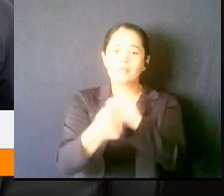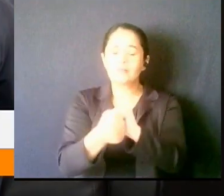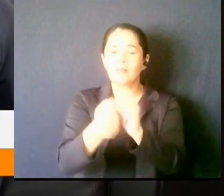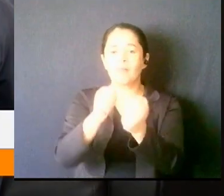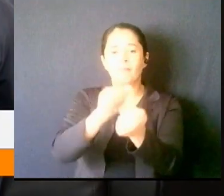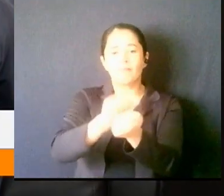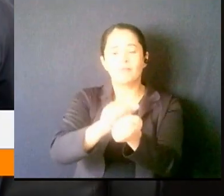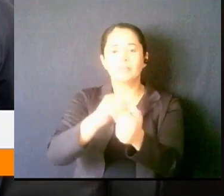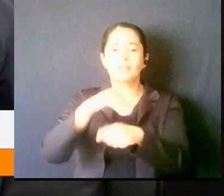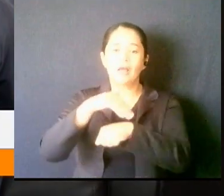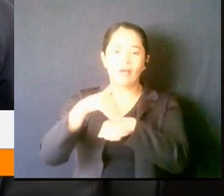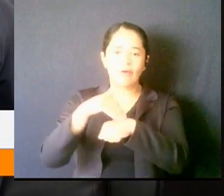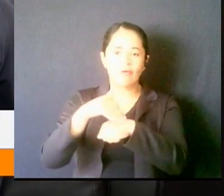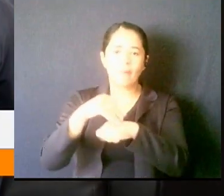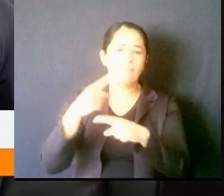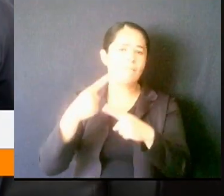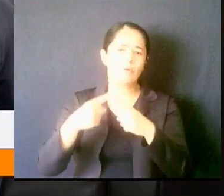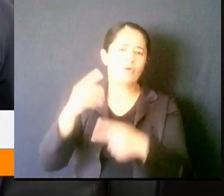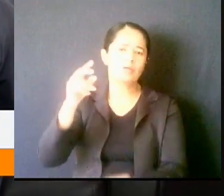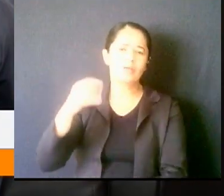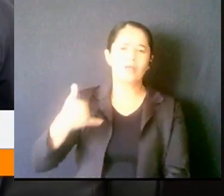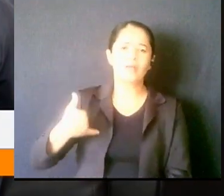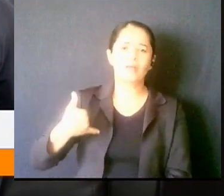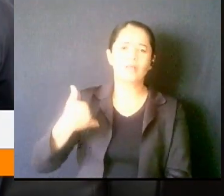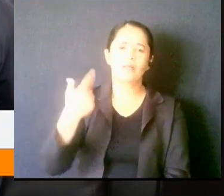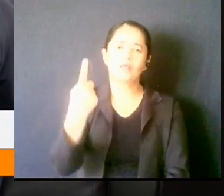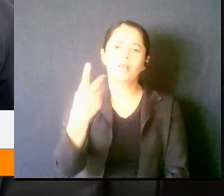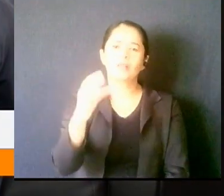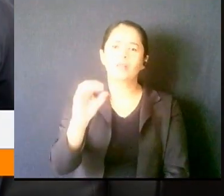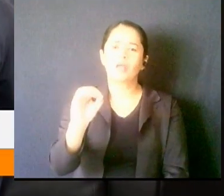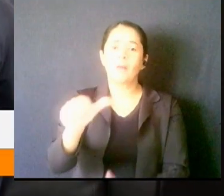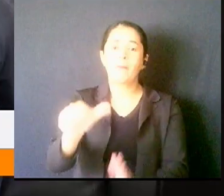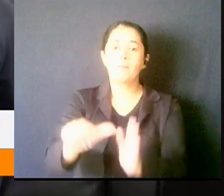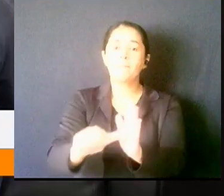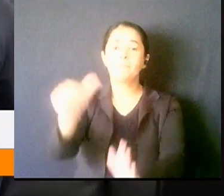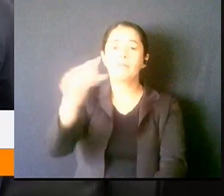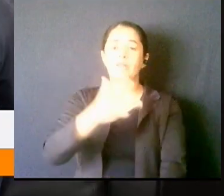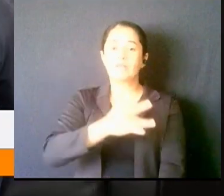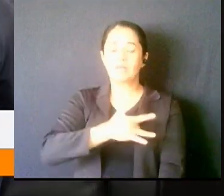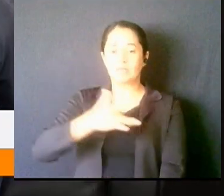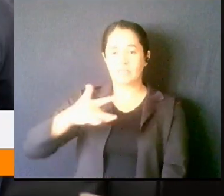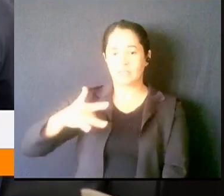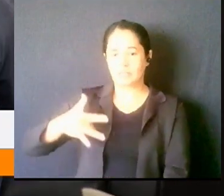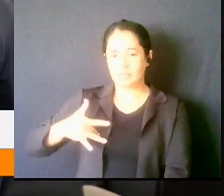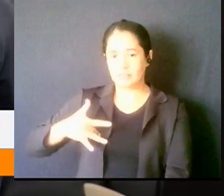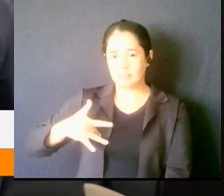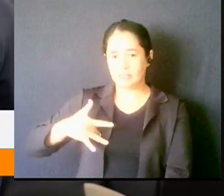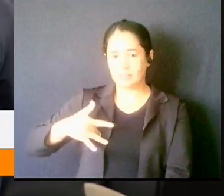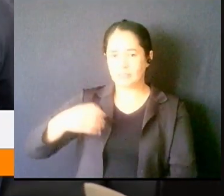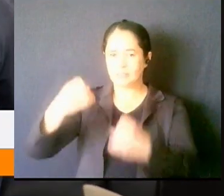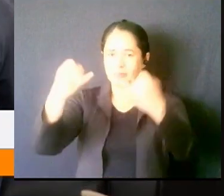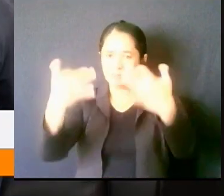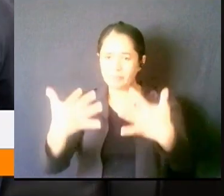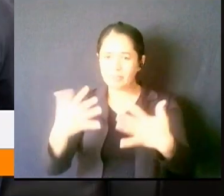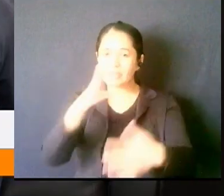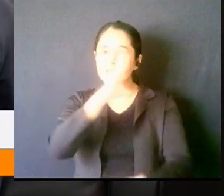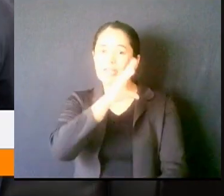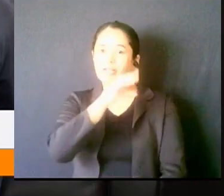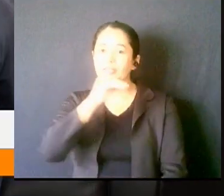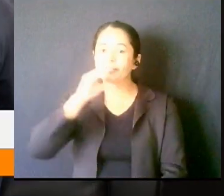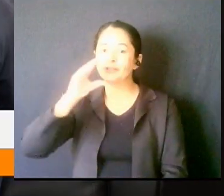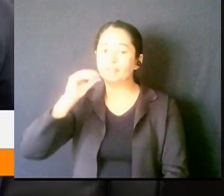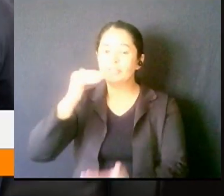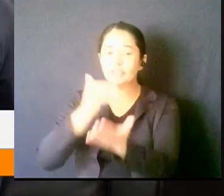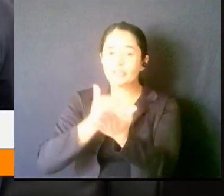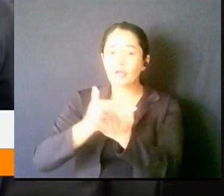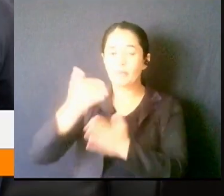usa essa idade? Primeiro que a medicina considera adolescente dos 10 aos 19 anos, aí muda um